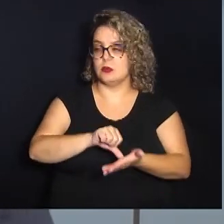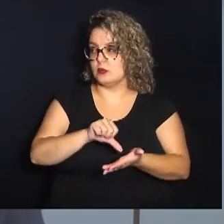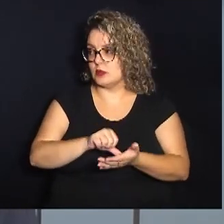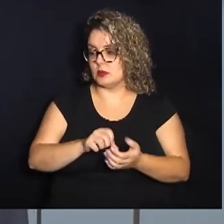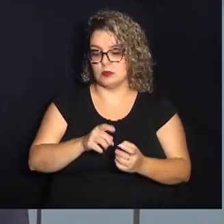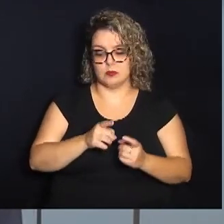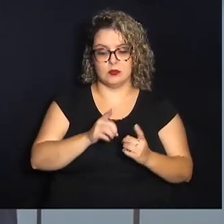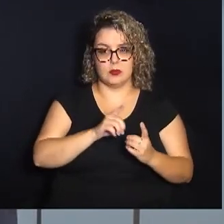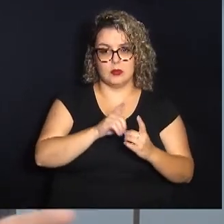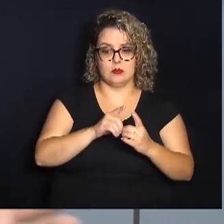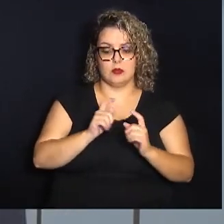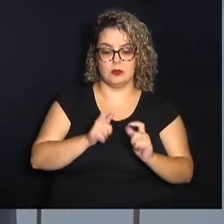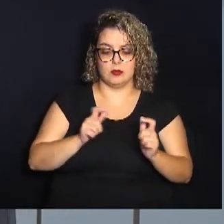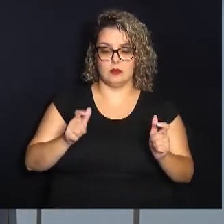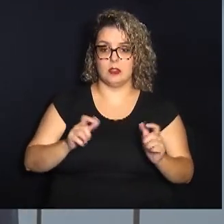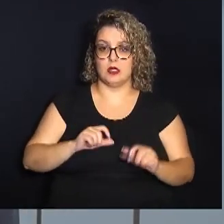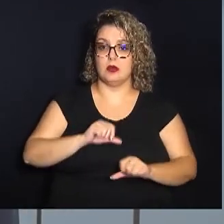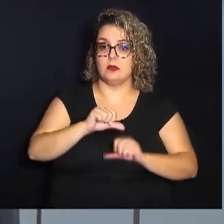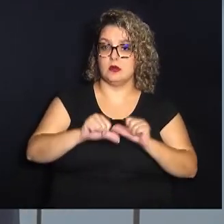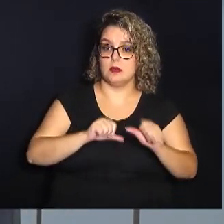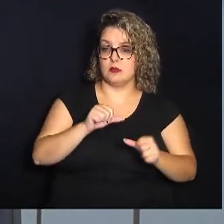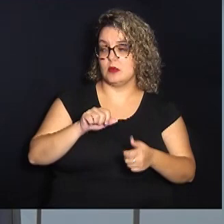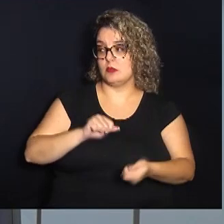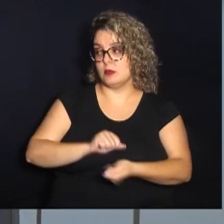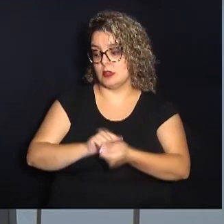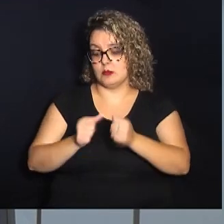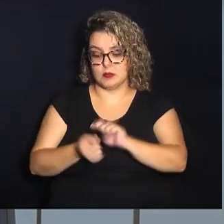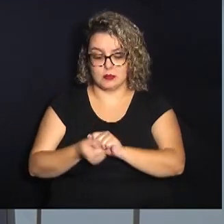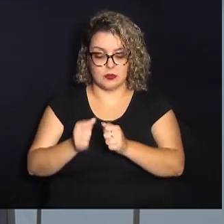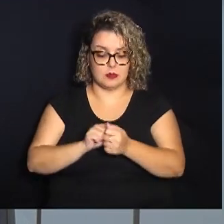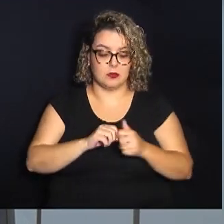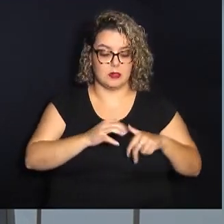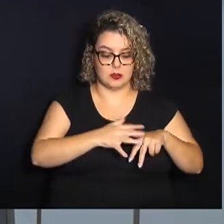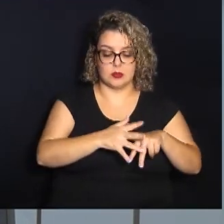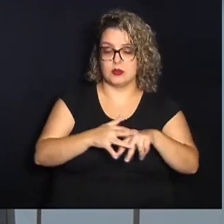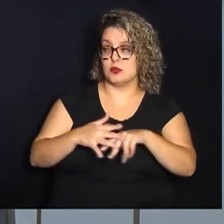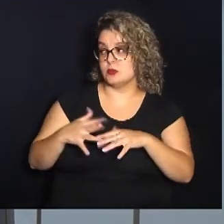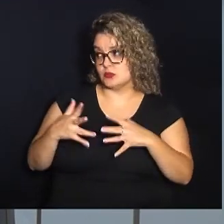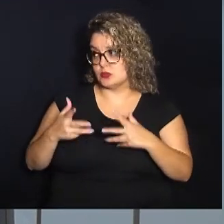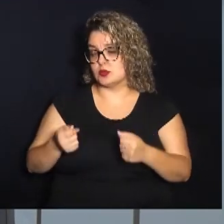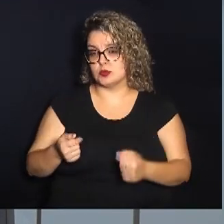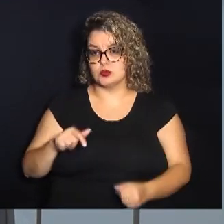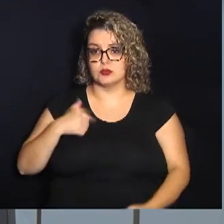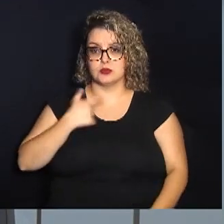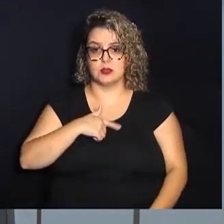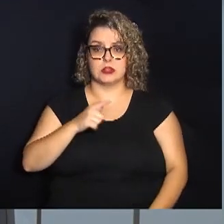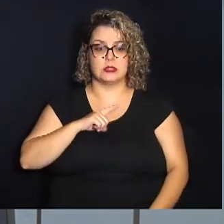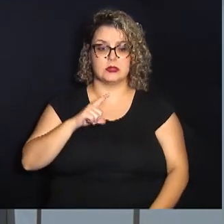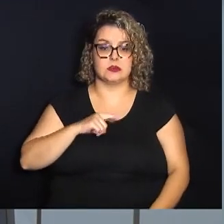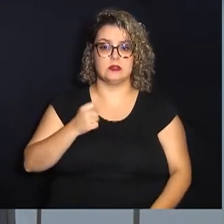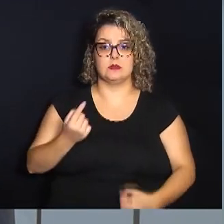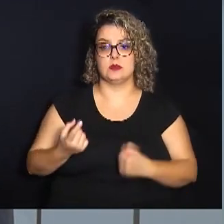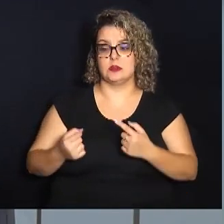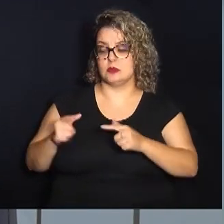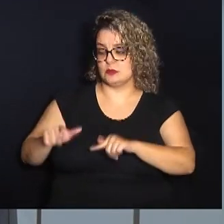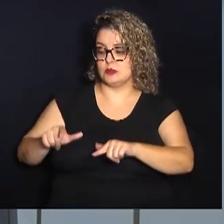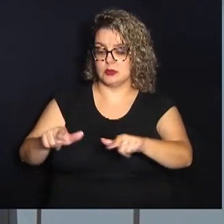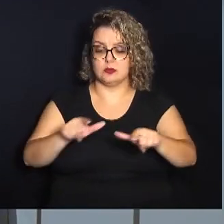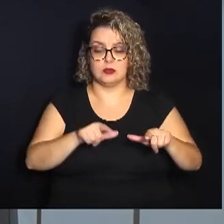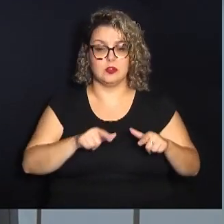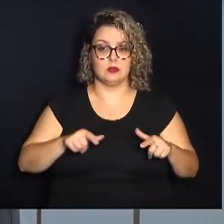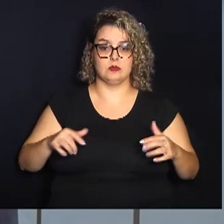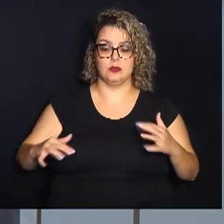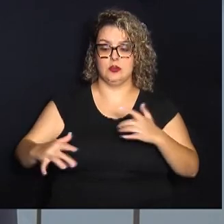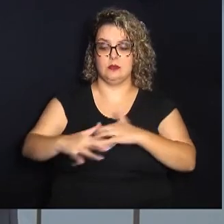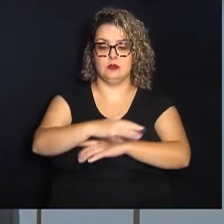eles vão mudando de fases para poder acomodar todos os pacientes, né? A gente teve aí alguns territórios que tiveram uma circulação